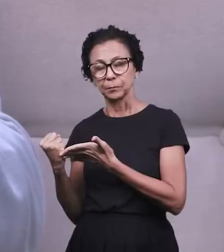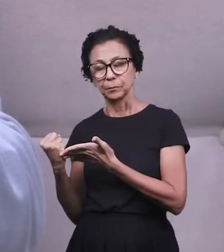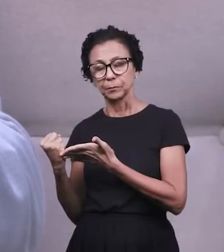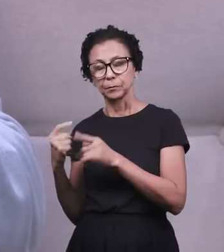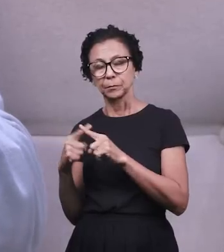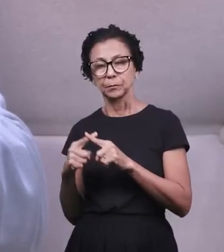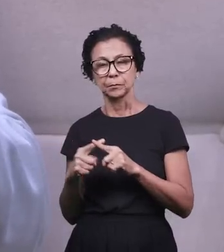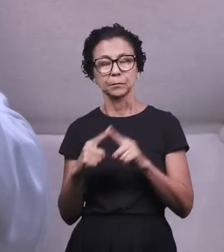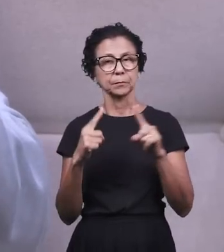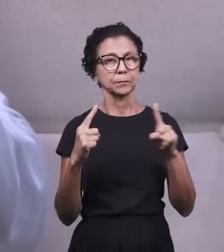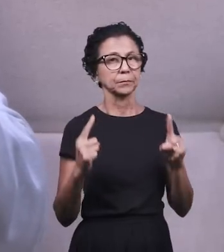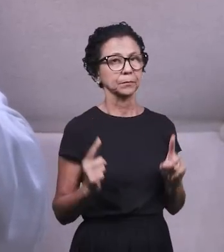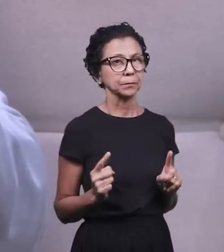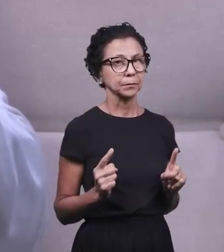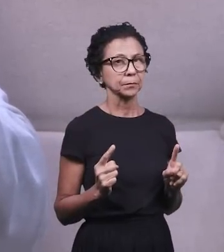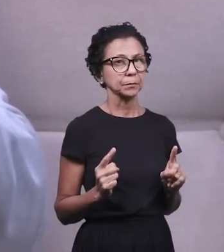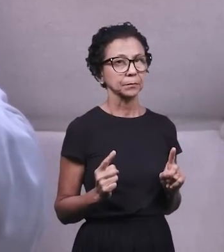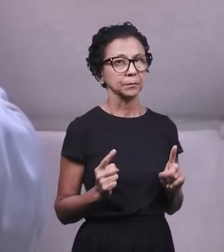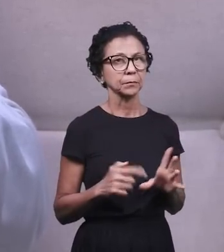mas